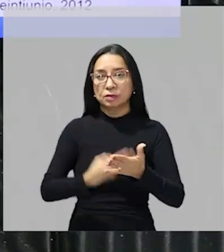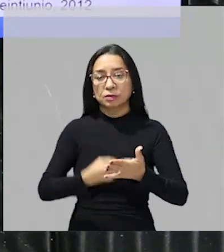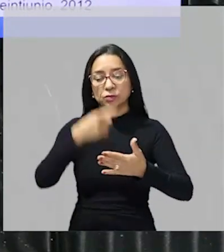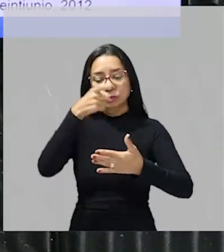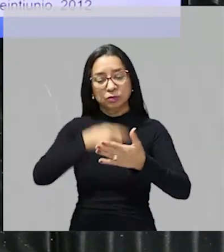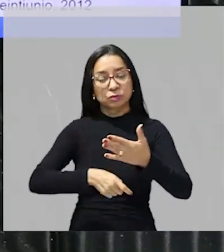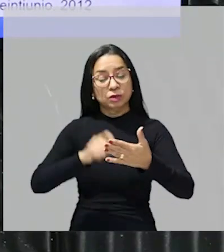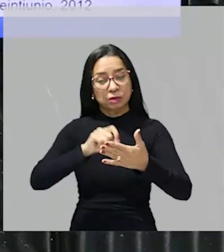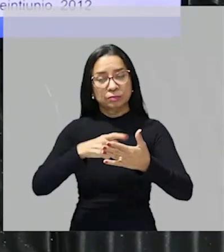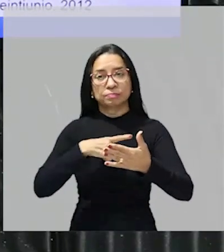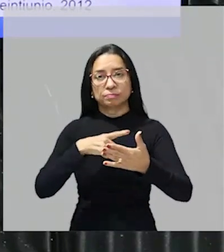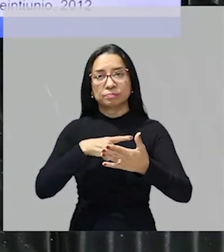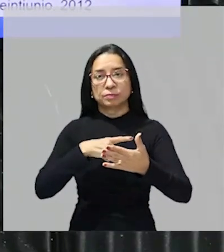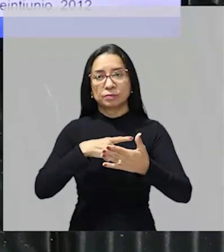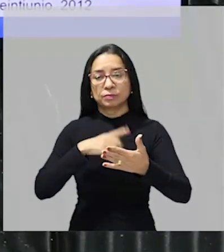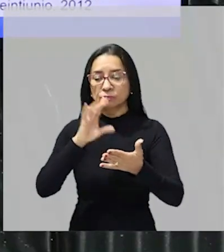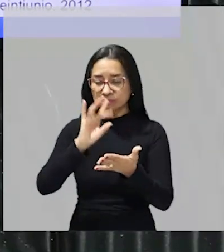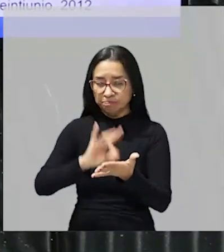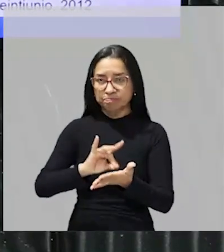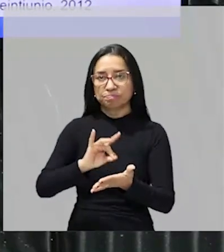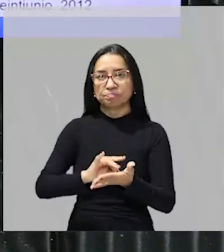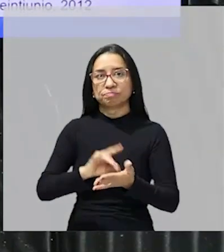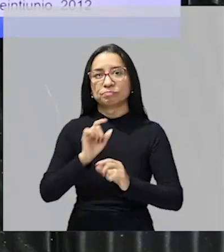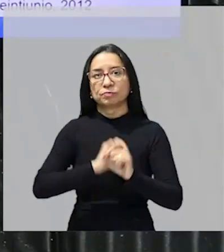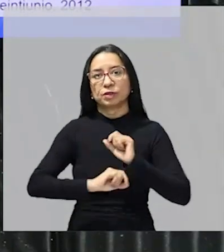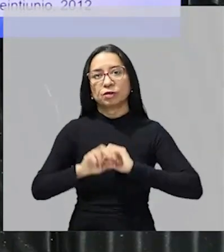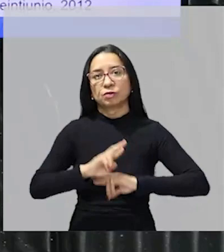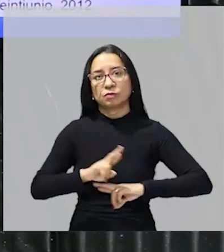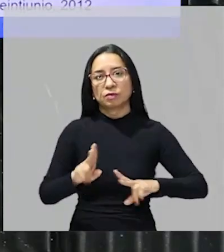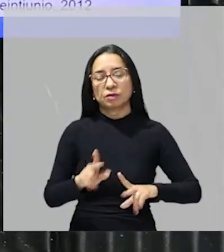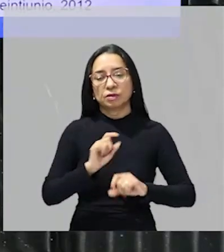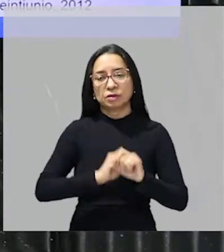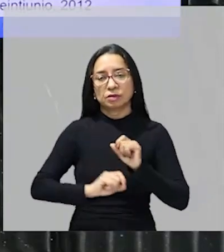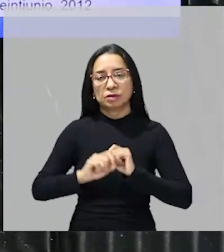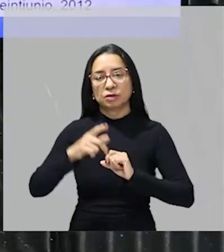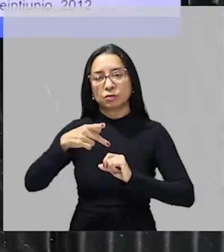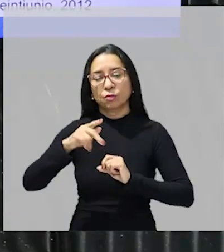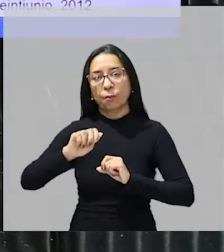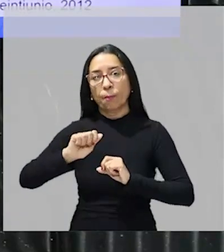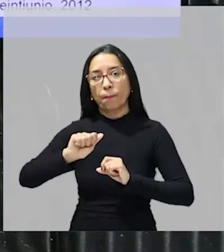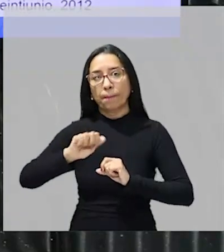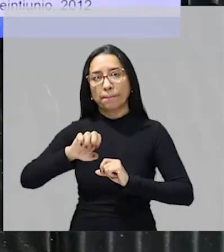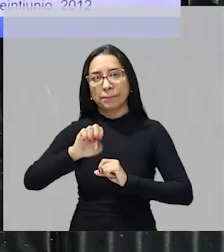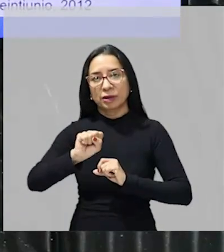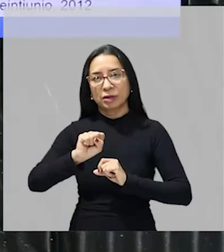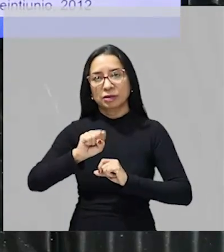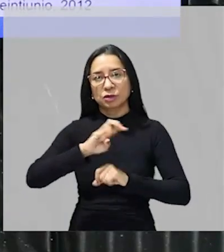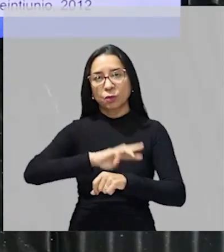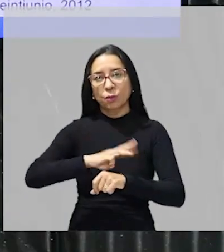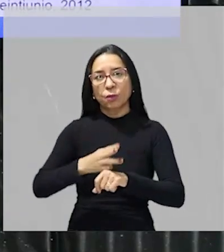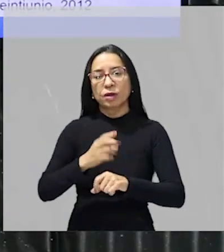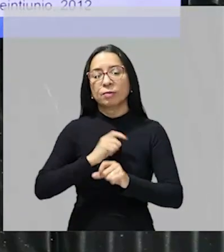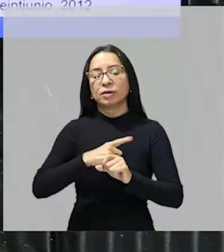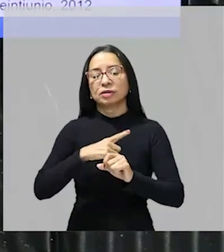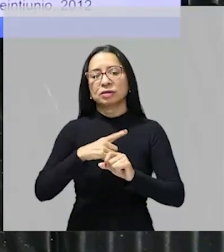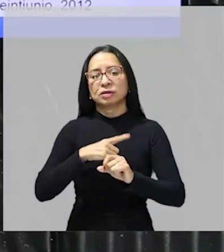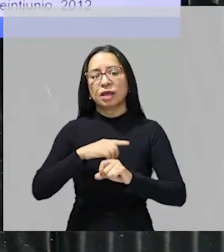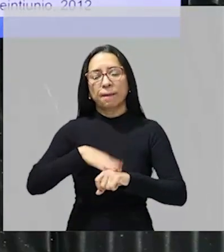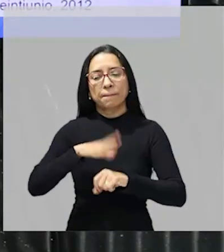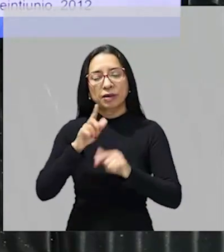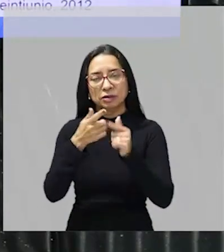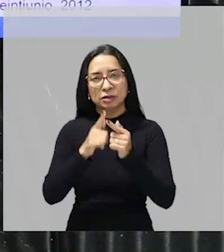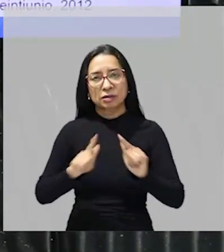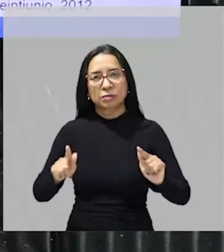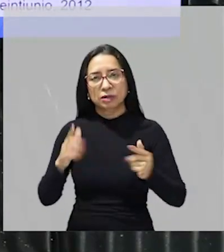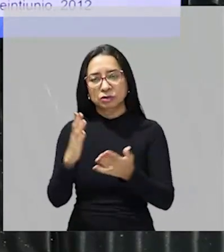cai. Fato. A diferença é que no PAS, o EMA, você tem um pouquinho mais de gramática